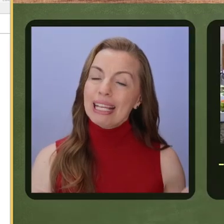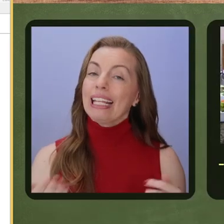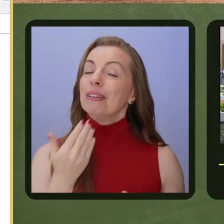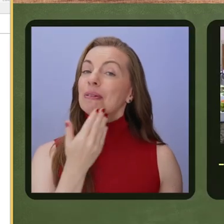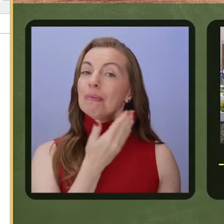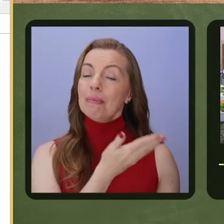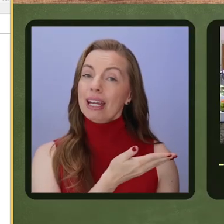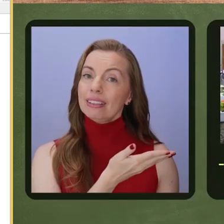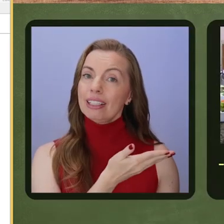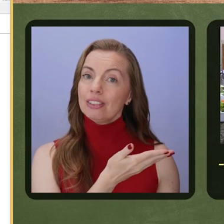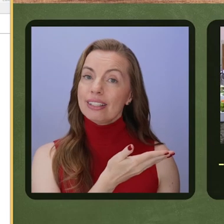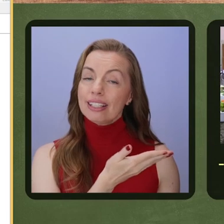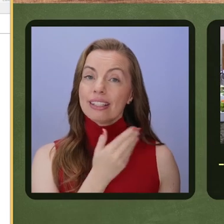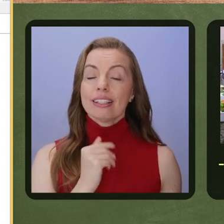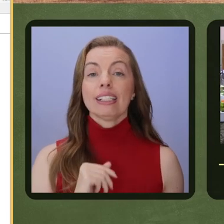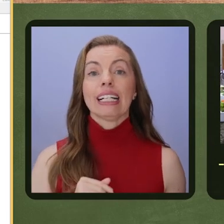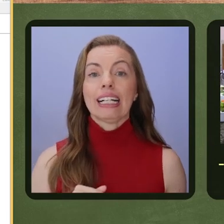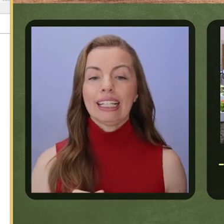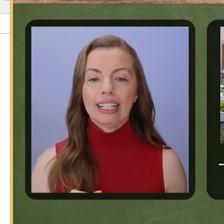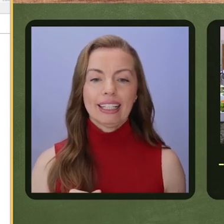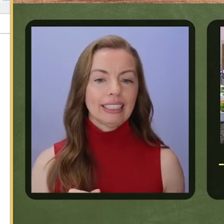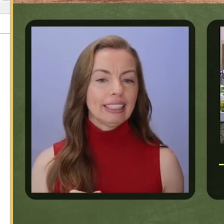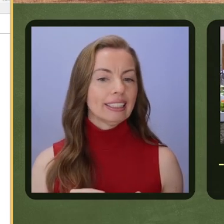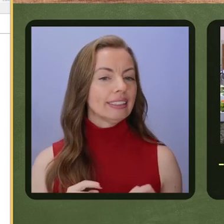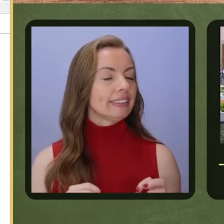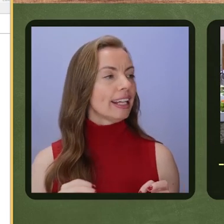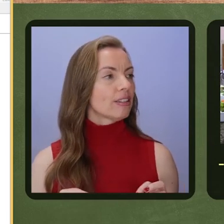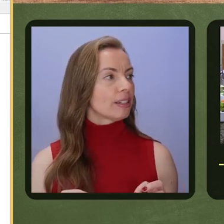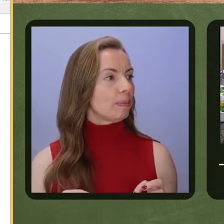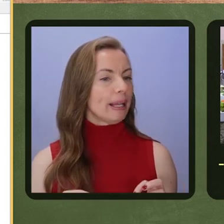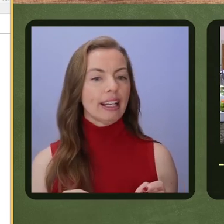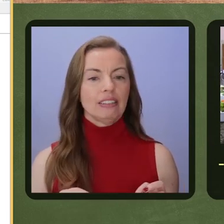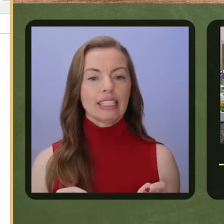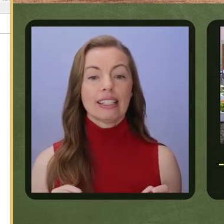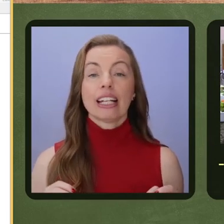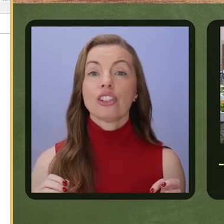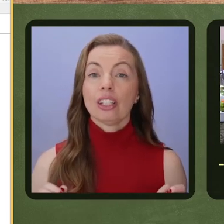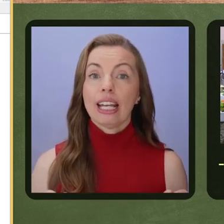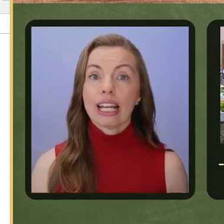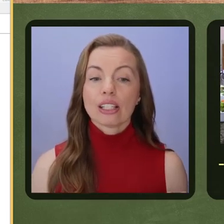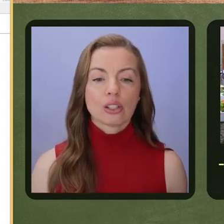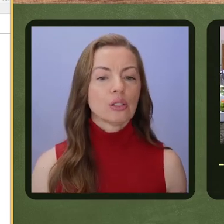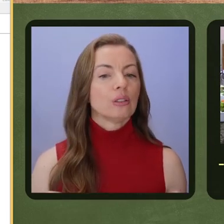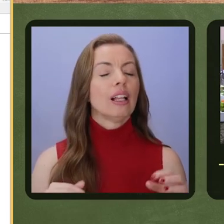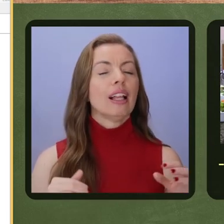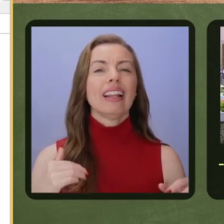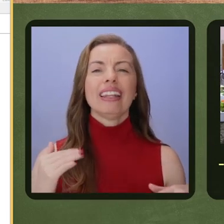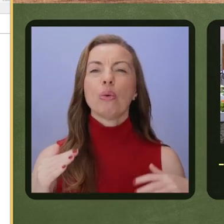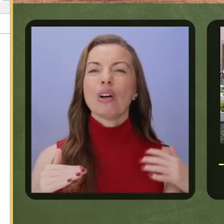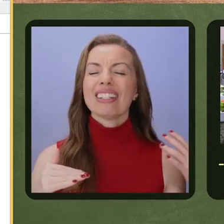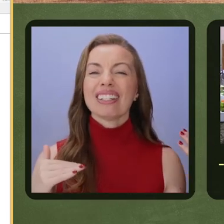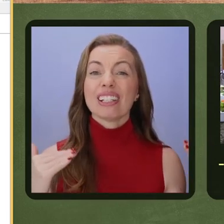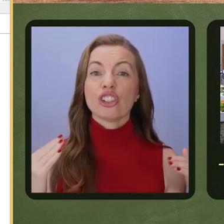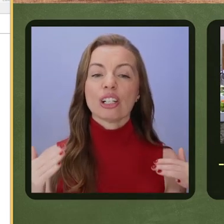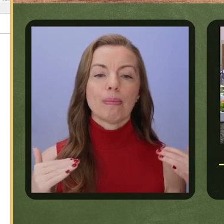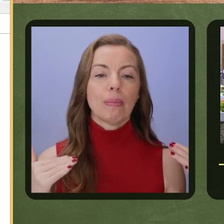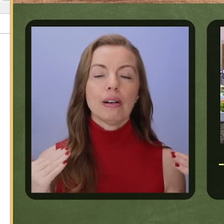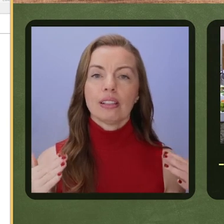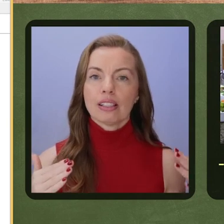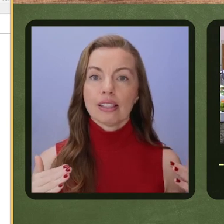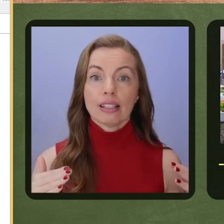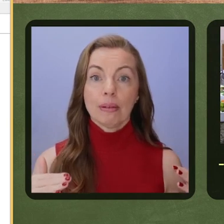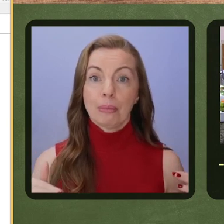meu pai. Let's begin. Bernardo's sister, Clarinha, tells her parents that today at school, there was such